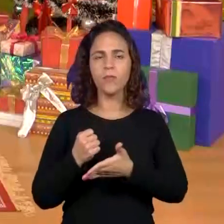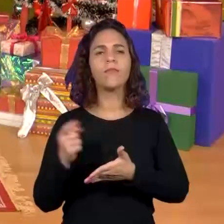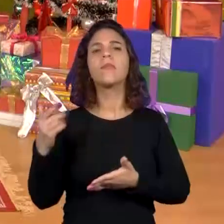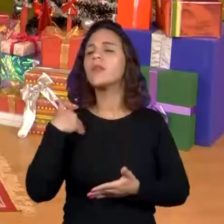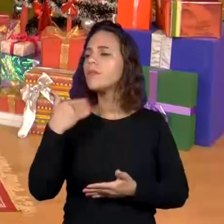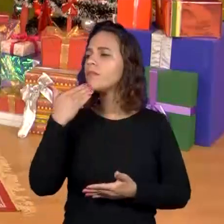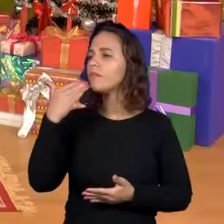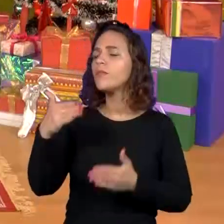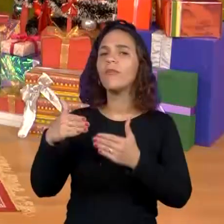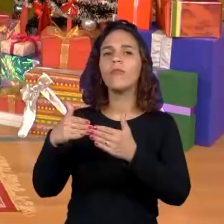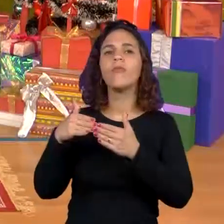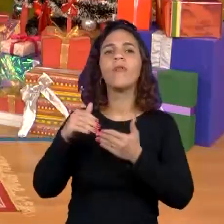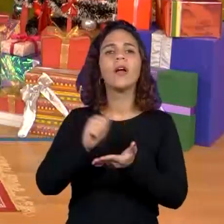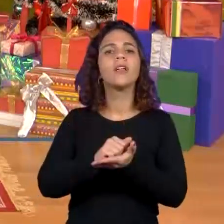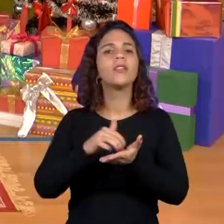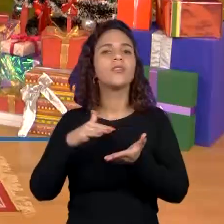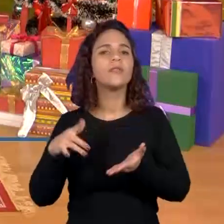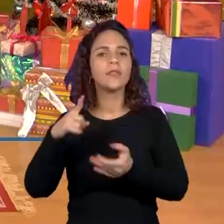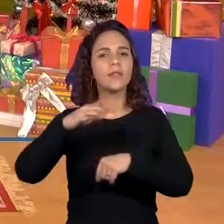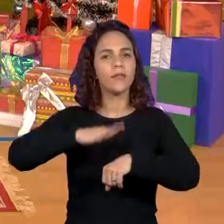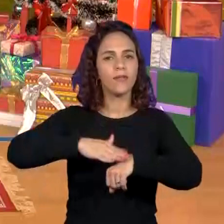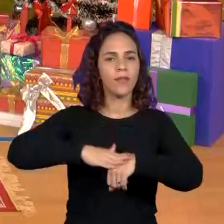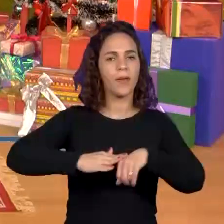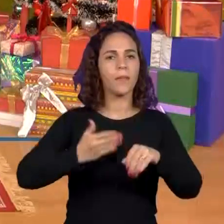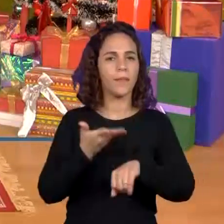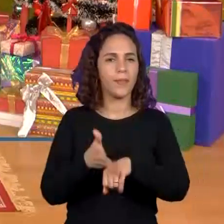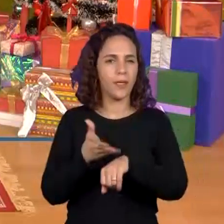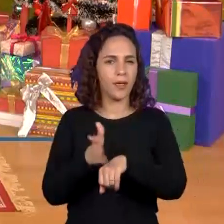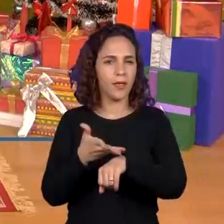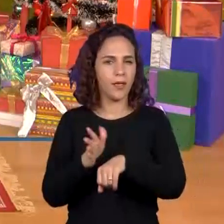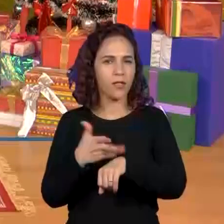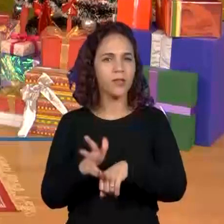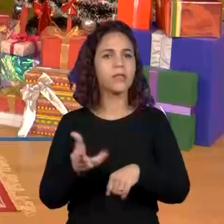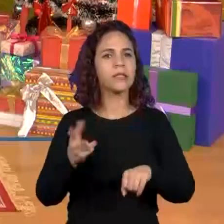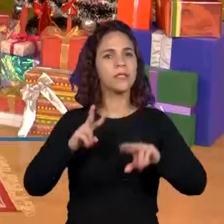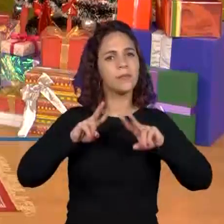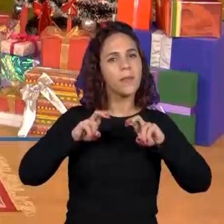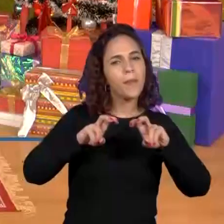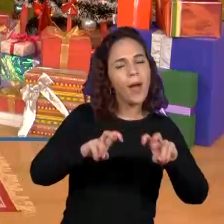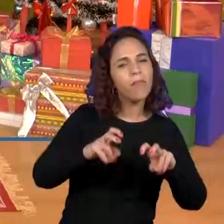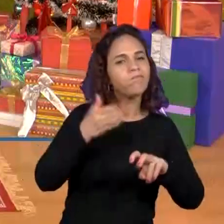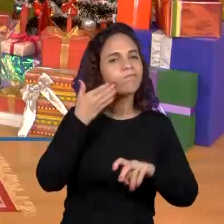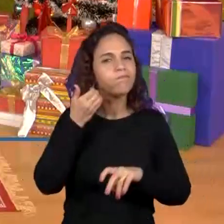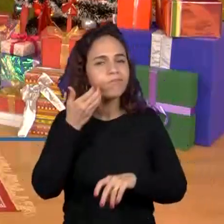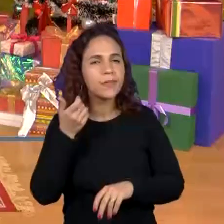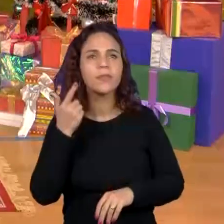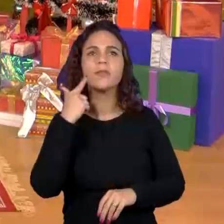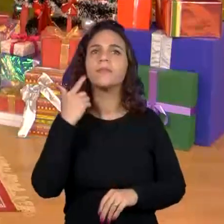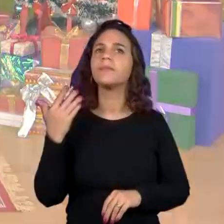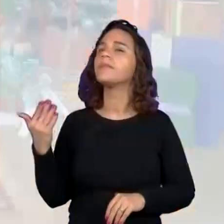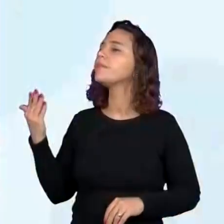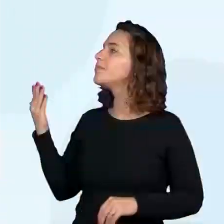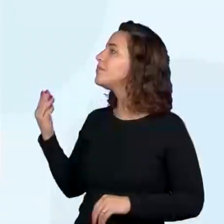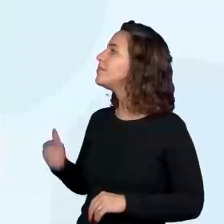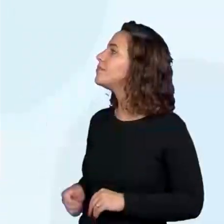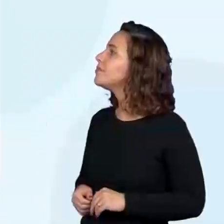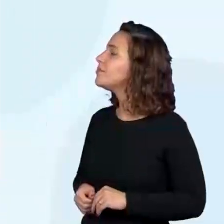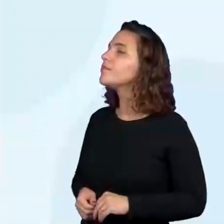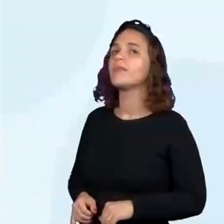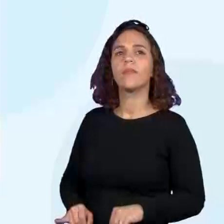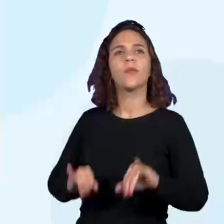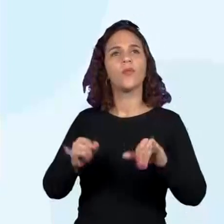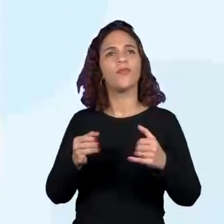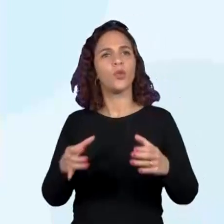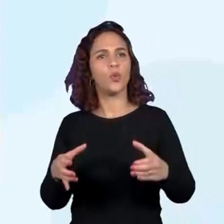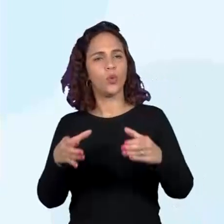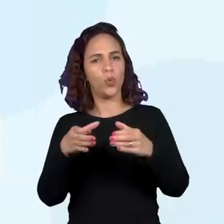para mim a atividade que eles vão fazer explorando. Muito bem, aqui, ó. Eles vão se reunir em grupos e